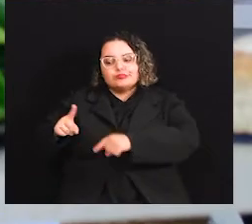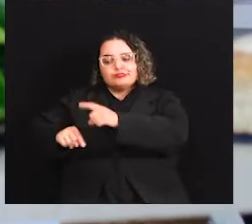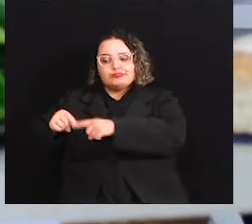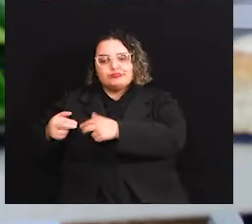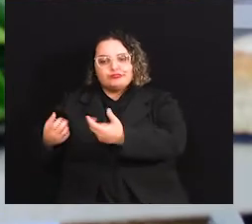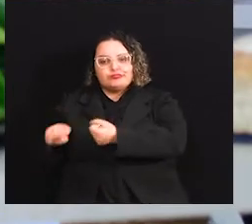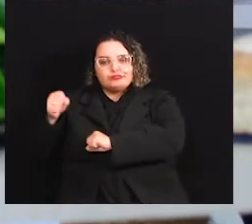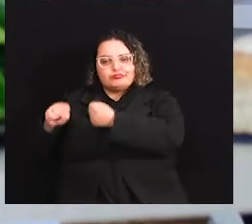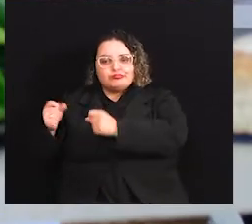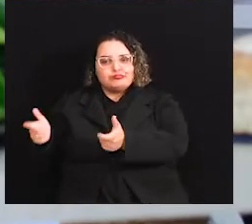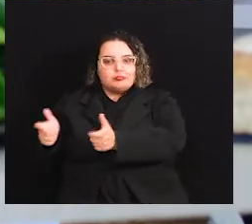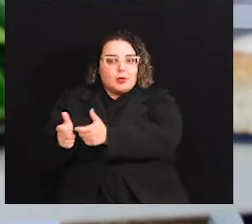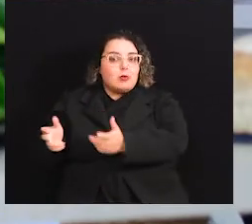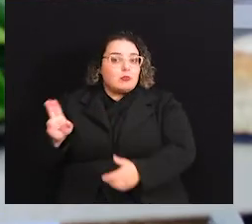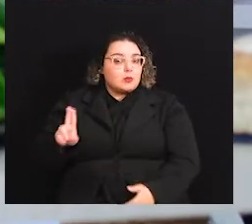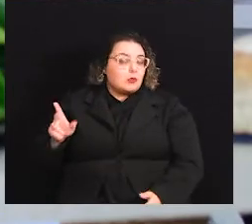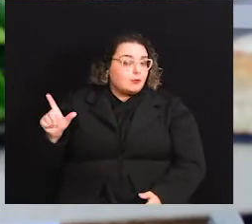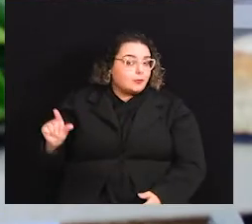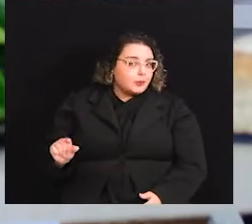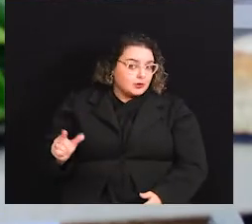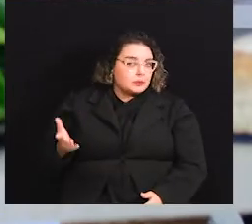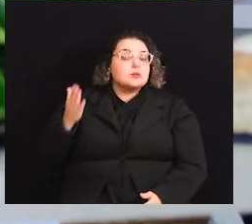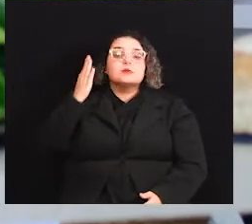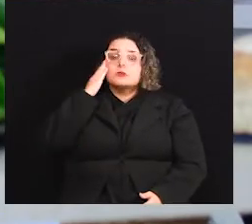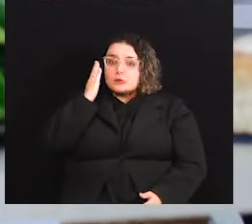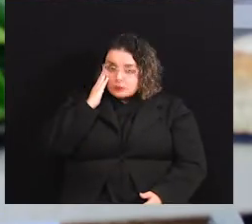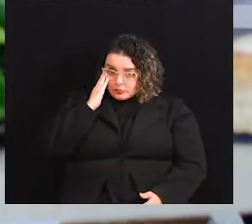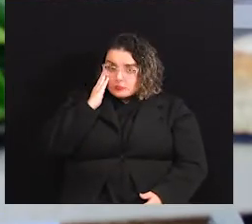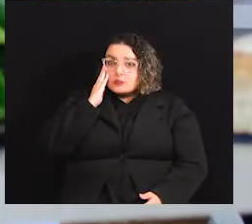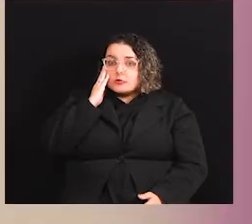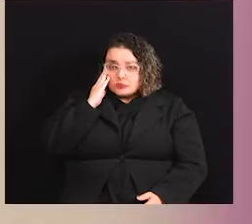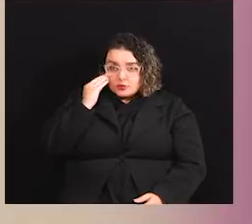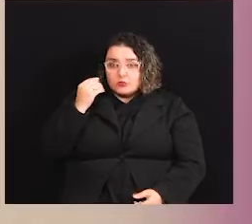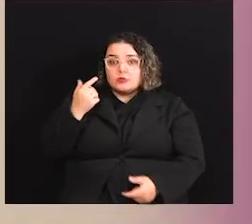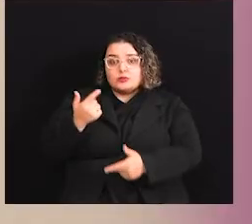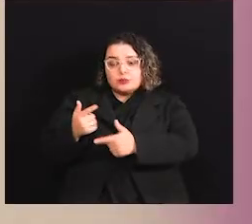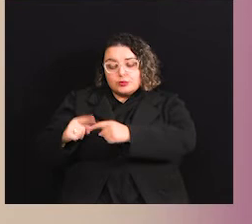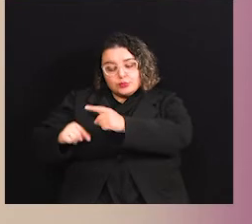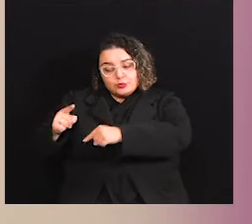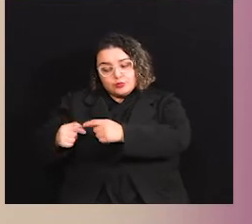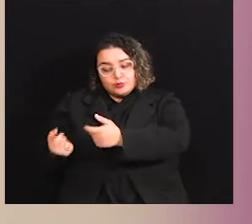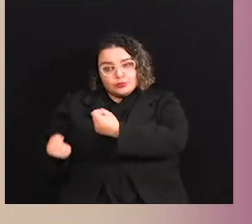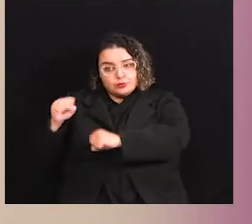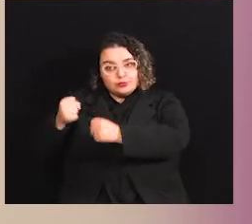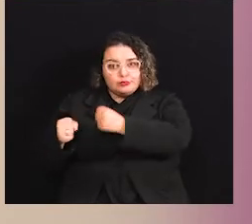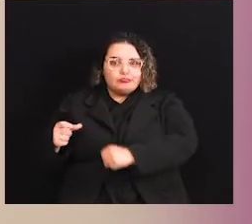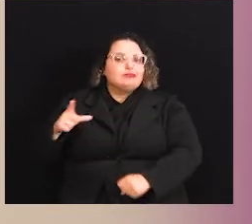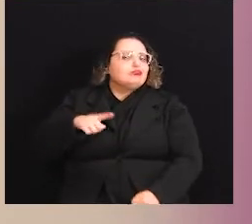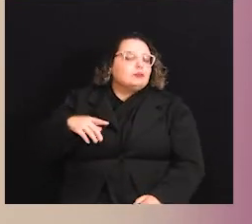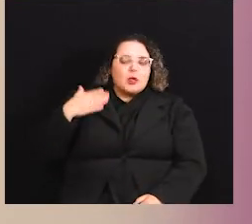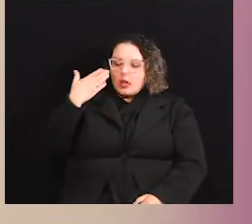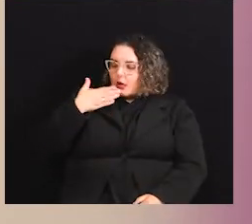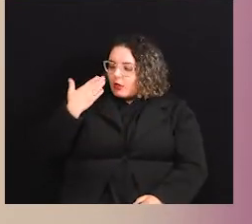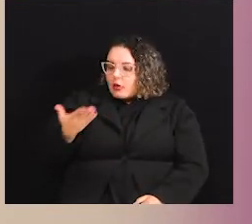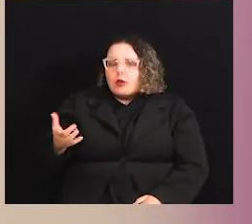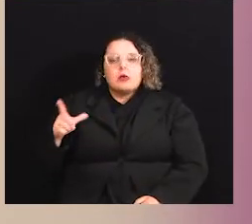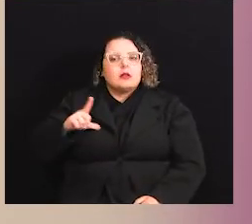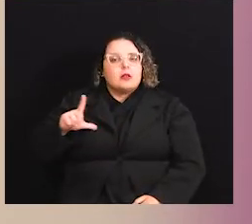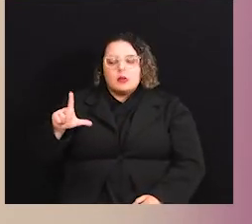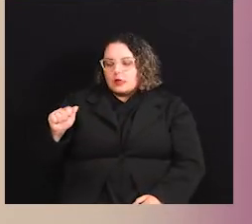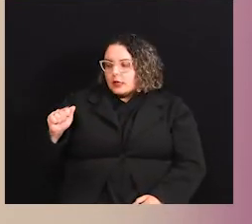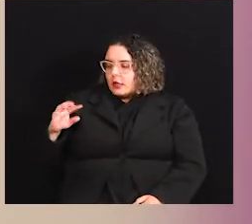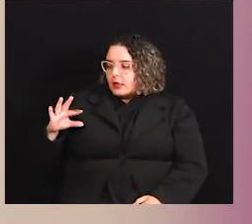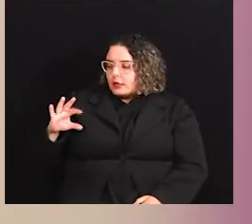menos produtos industrializados, porque a gente sabe que os produtos industrializados têm um teor de açúcar, têm um teor de